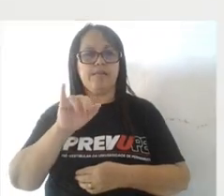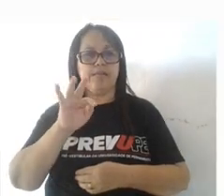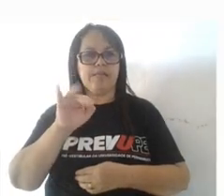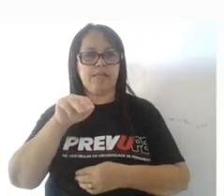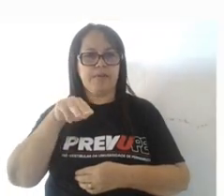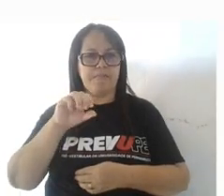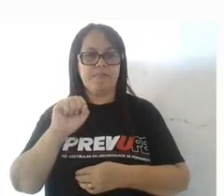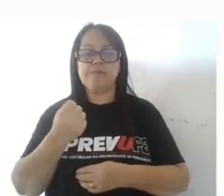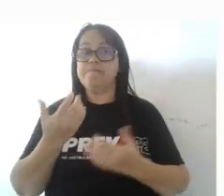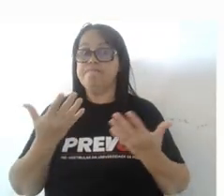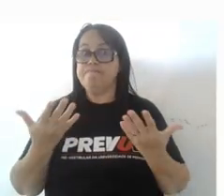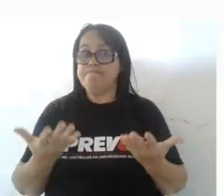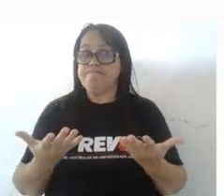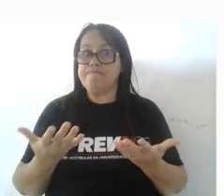logaritmos.